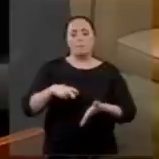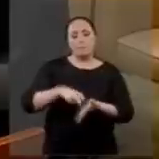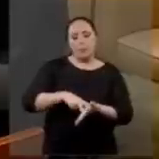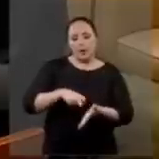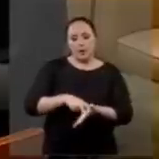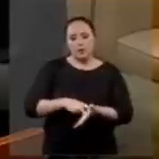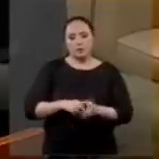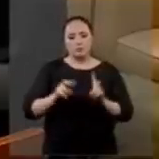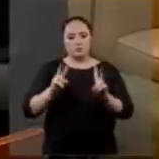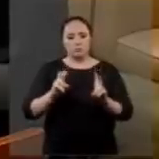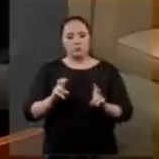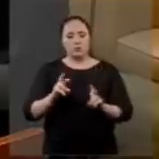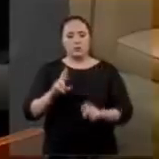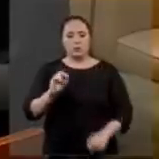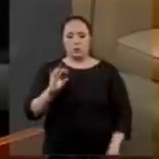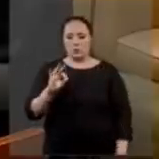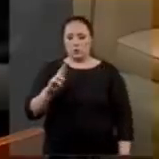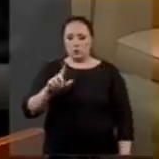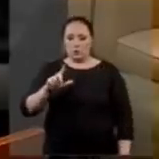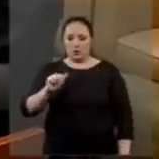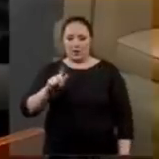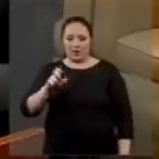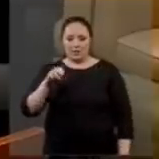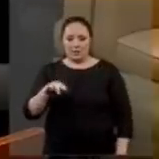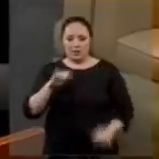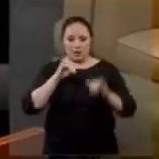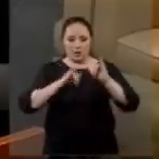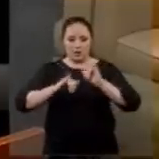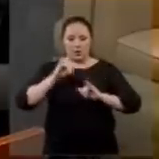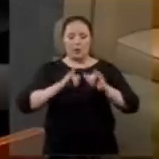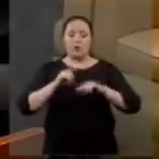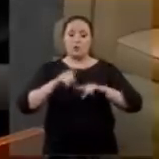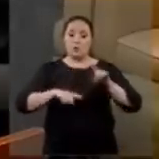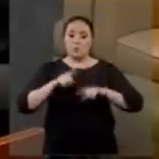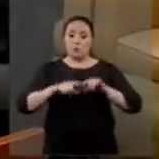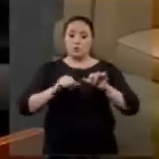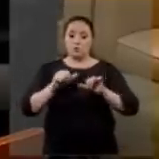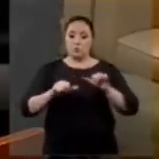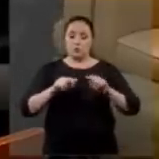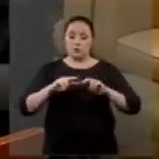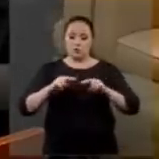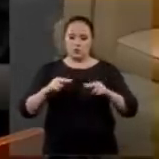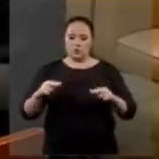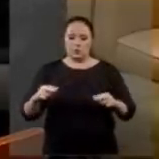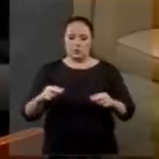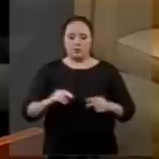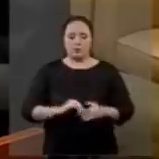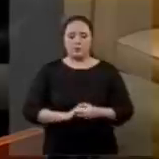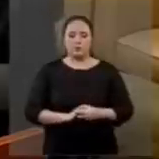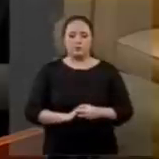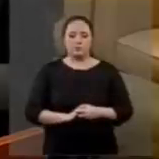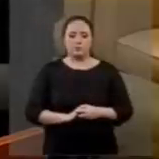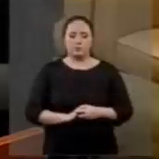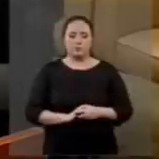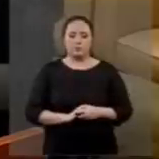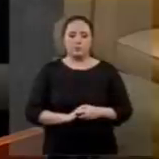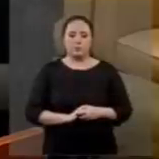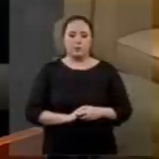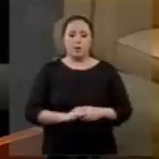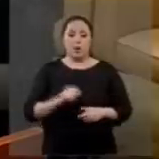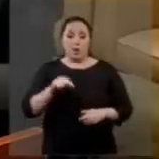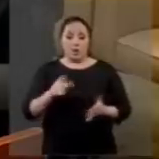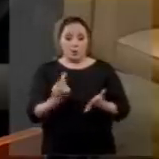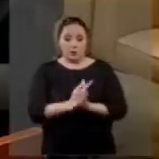penalidades relativos à rotulagem informativa de produtos geneticamente modificados. Aqui, excelências, ocorreu o